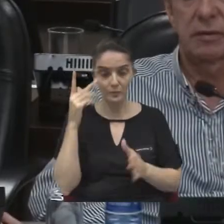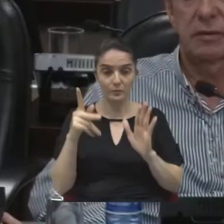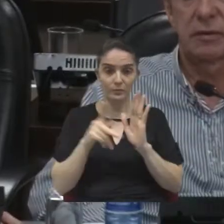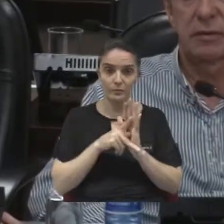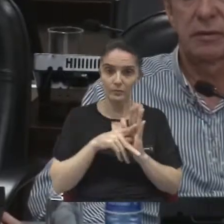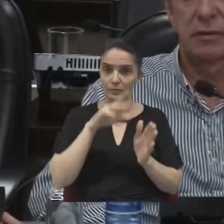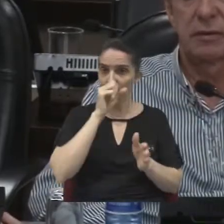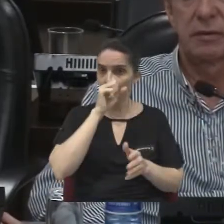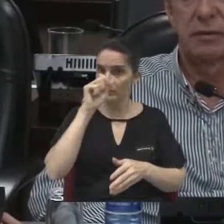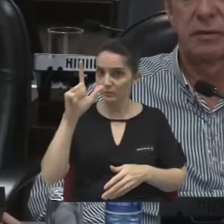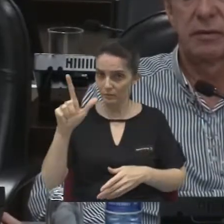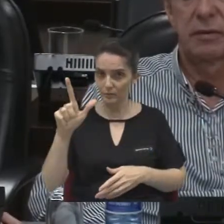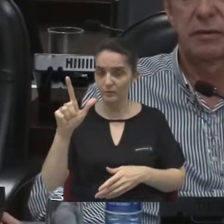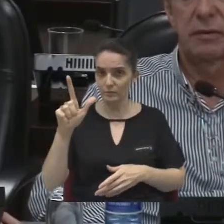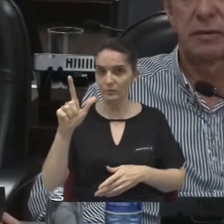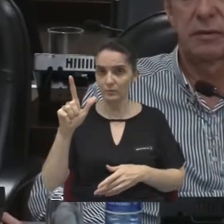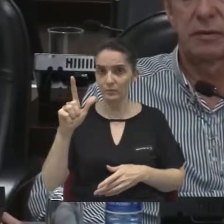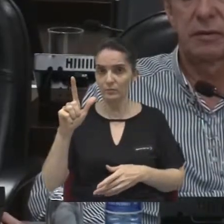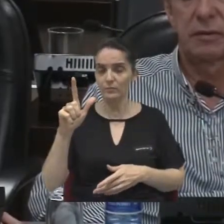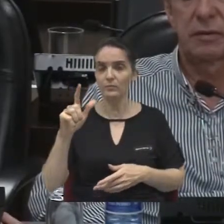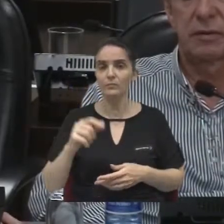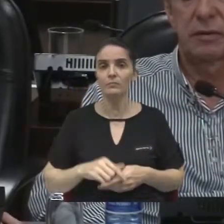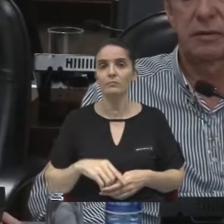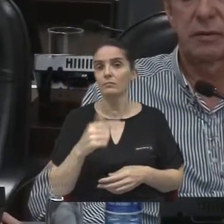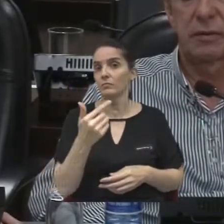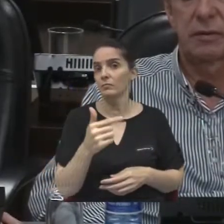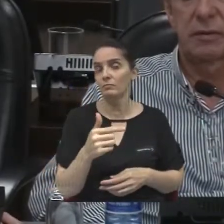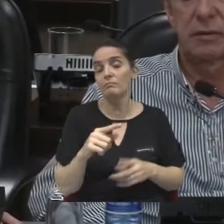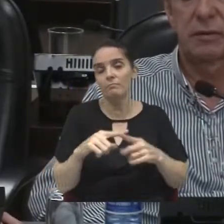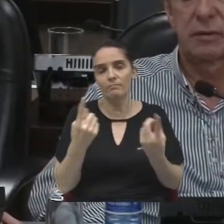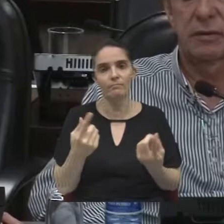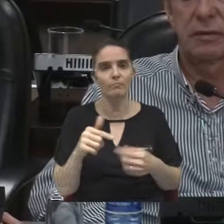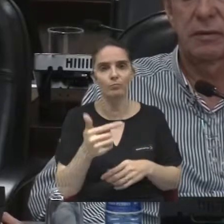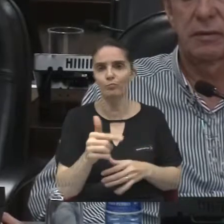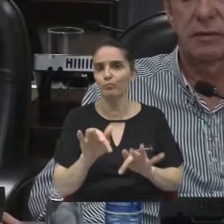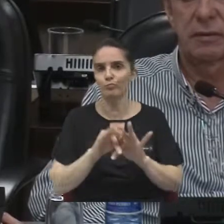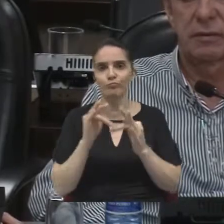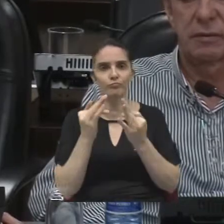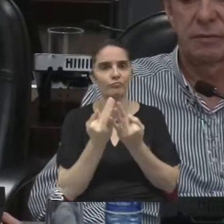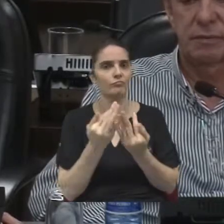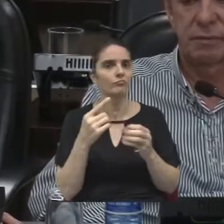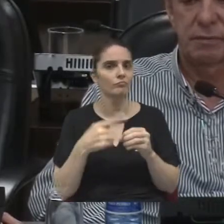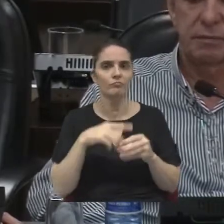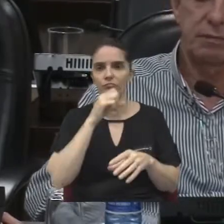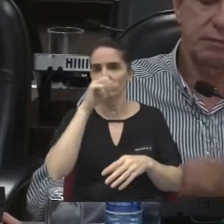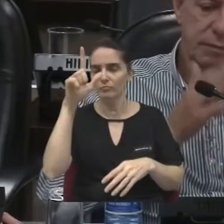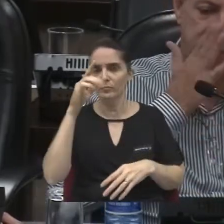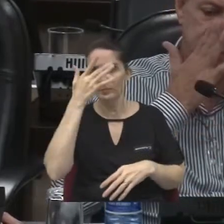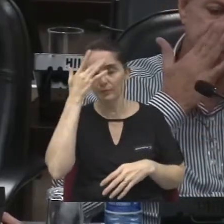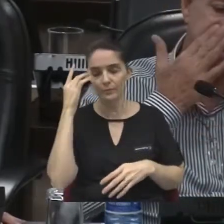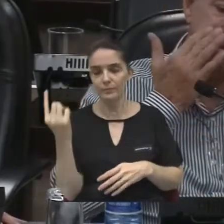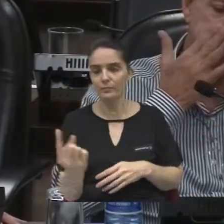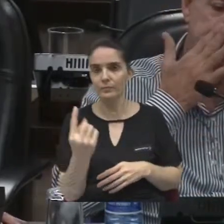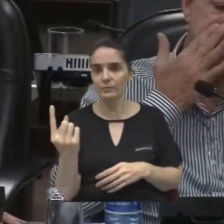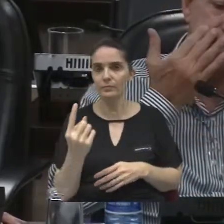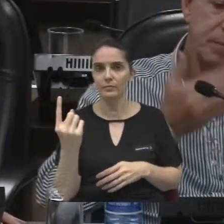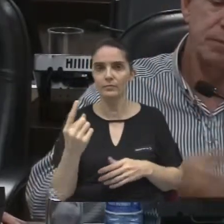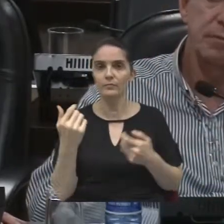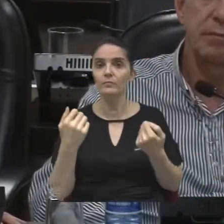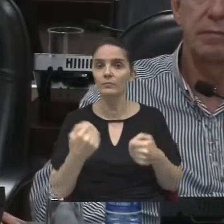cidade, que não tem família na cidade, é aquela pessoa que é sozinha, ela tem que ter